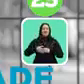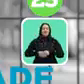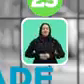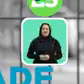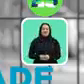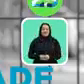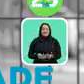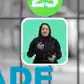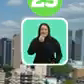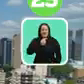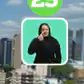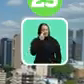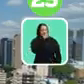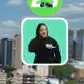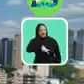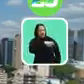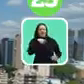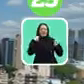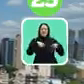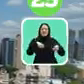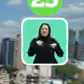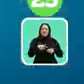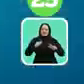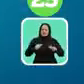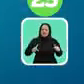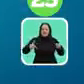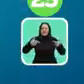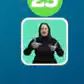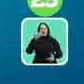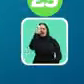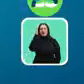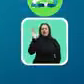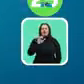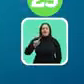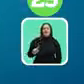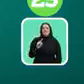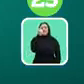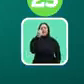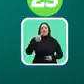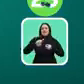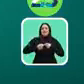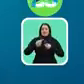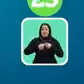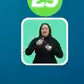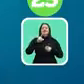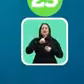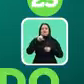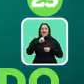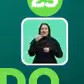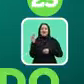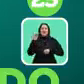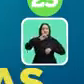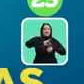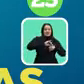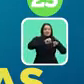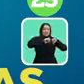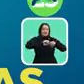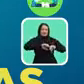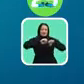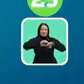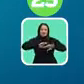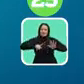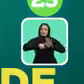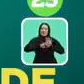Greca ouviu a sociedade e se engajou para que Curitiba fosse a primeira cidade do Brasil a ter um centro de ensino especializado para